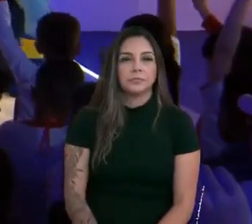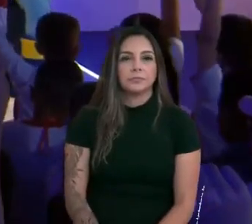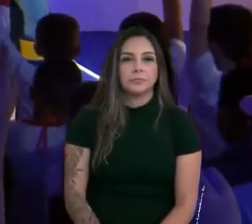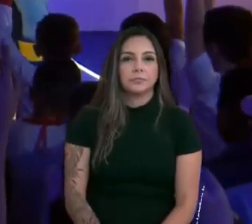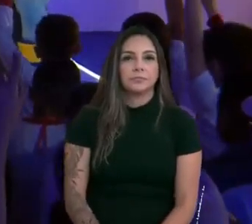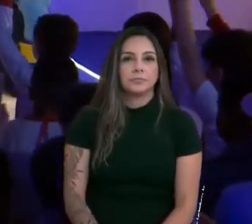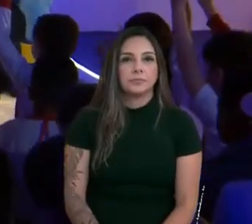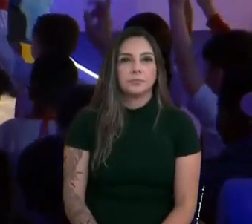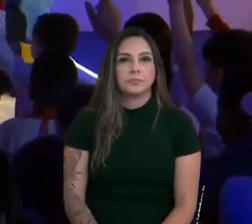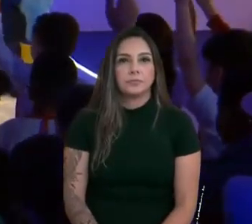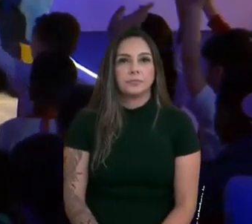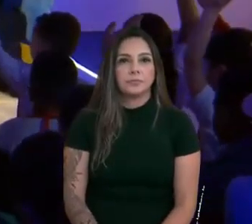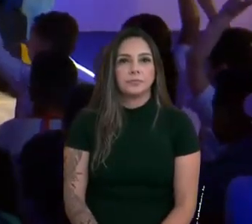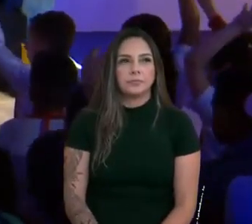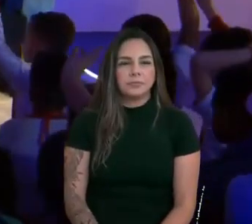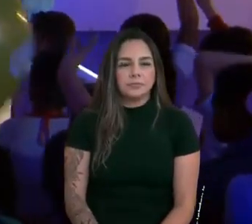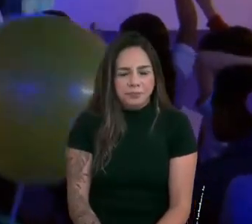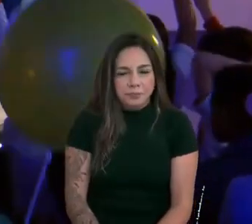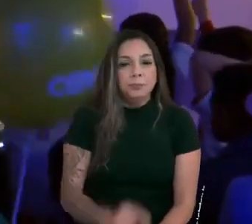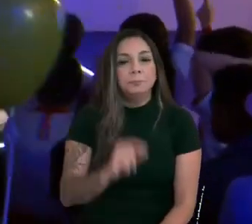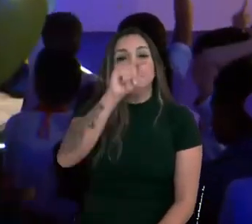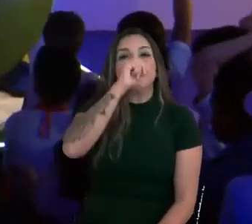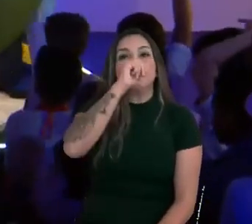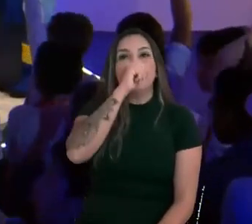Tem amigo que está aqui?